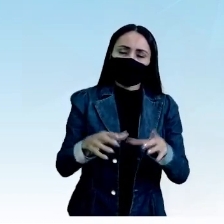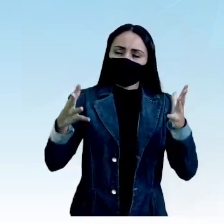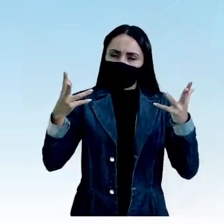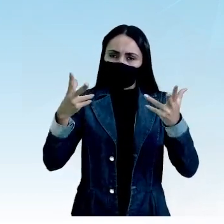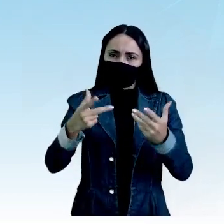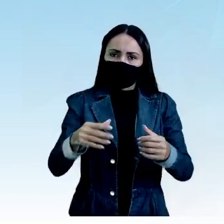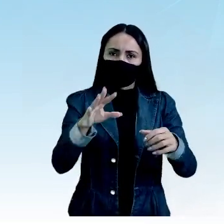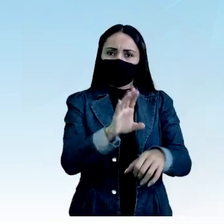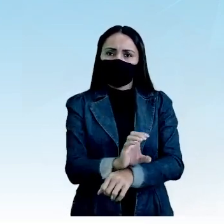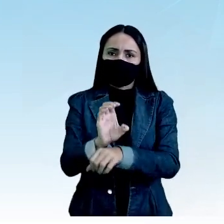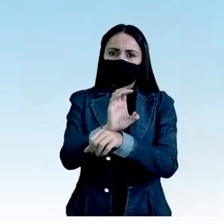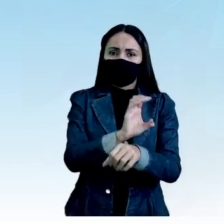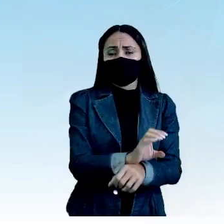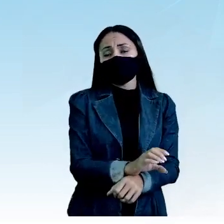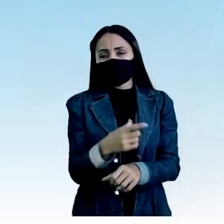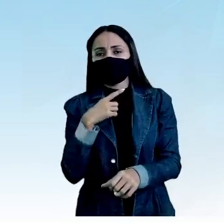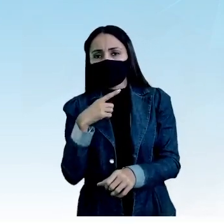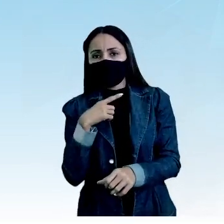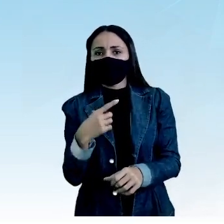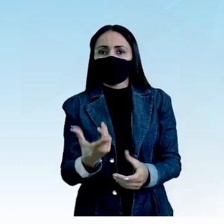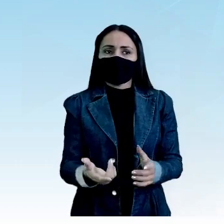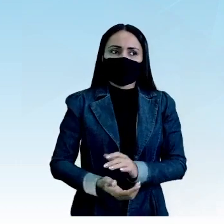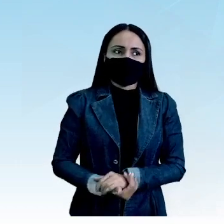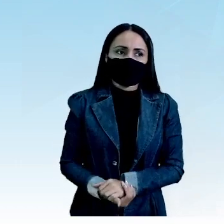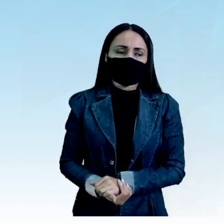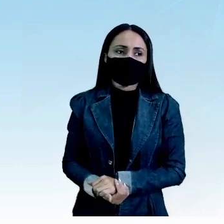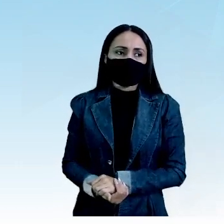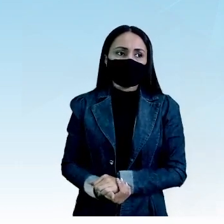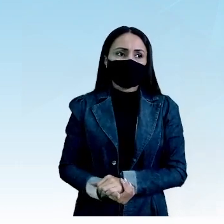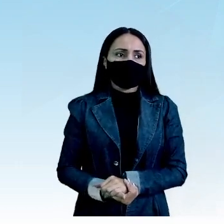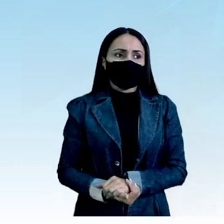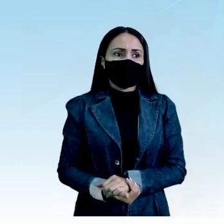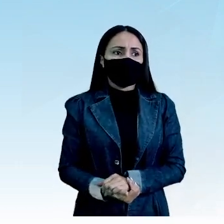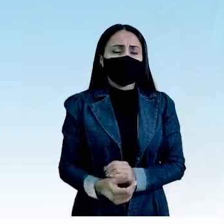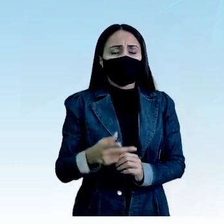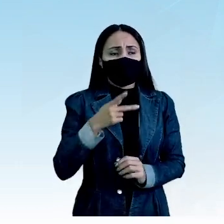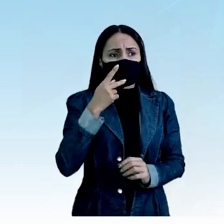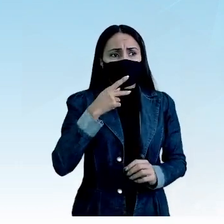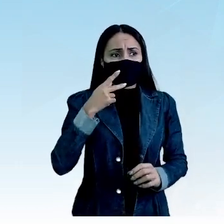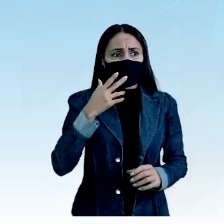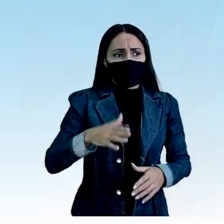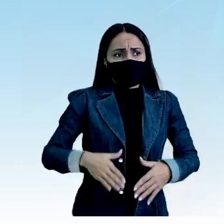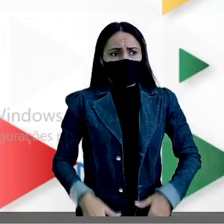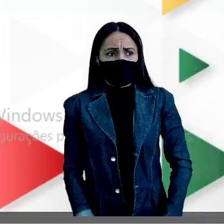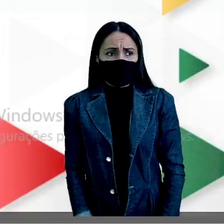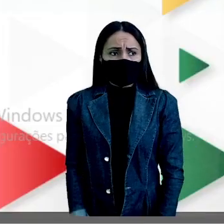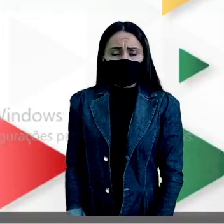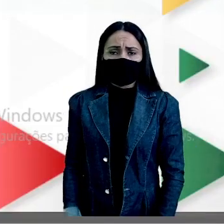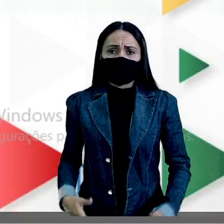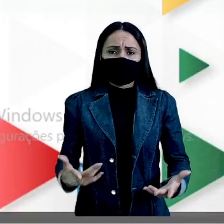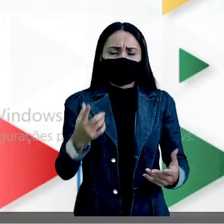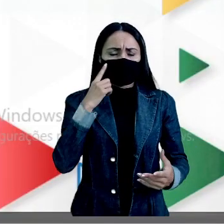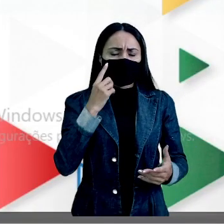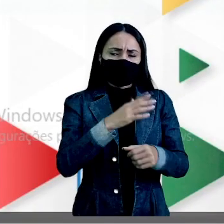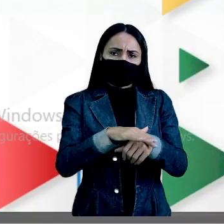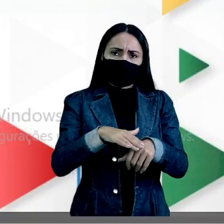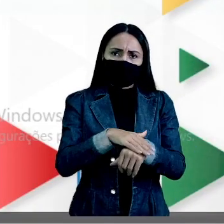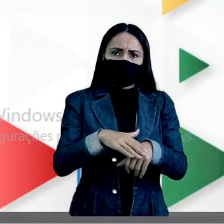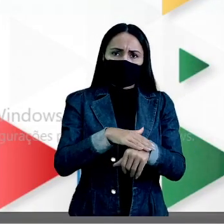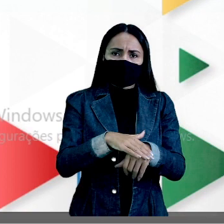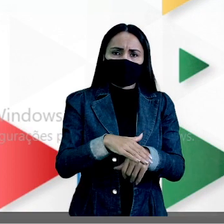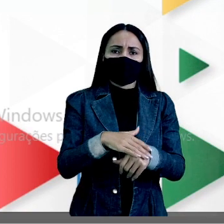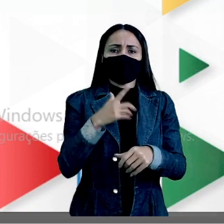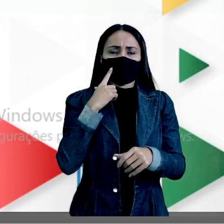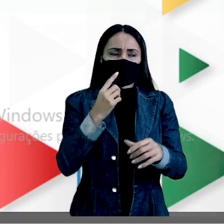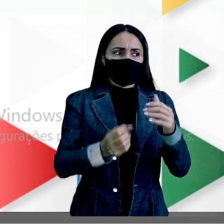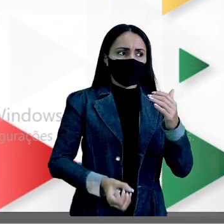se sinta abraçado. Professor, falar em O Homem da Meia-Noite, os fundadores. Vamos conversar um pouquinho sobre os fundadores,